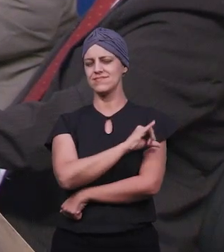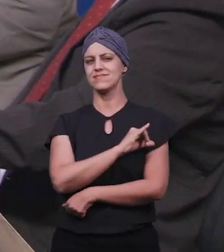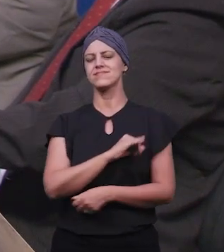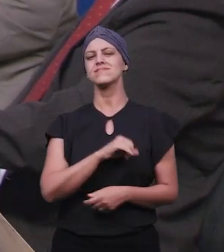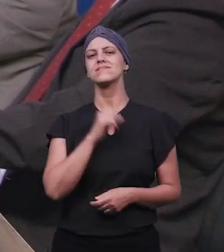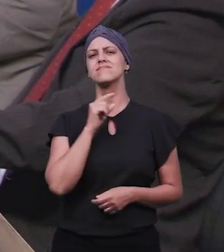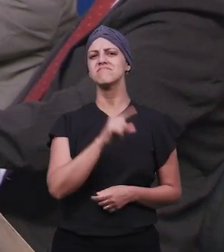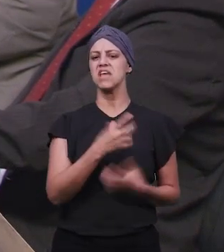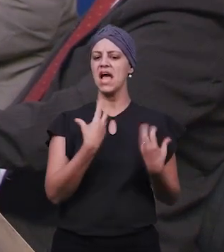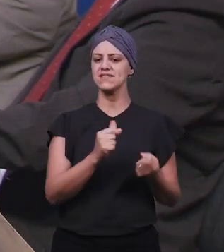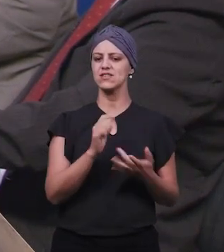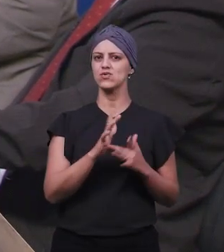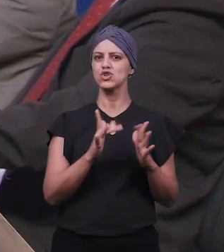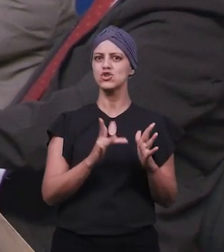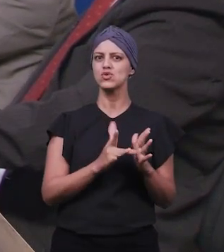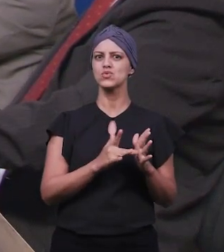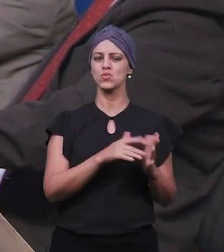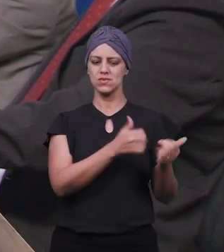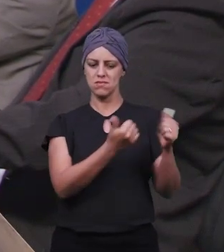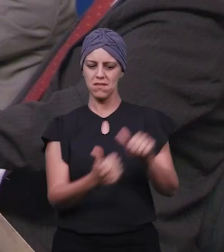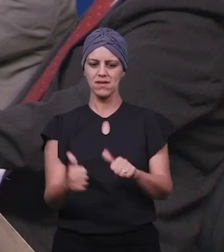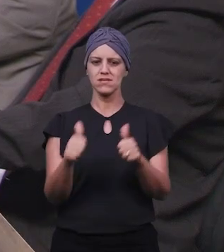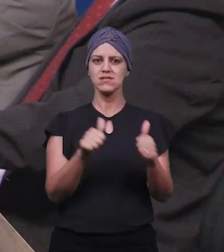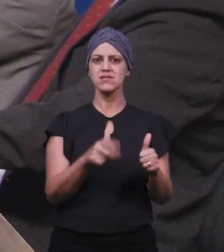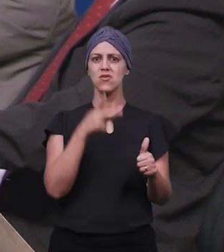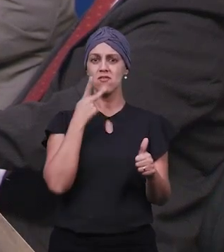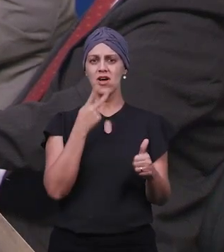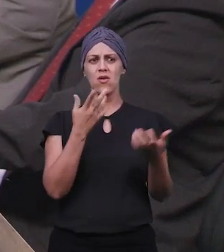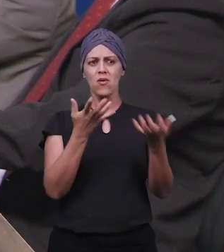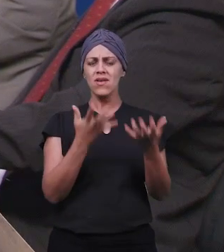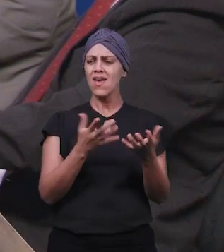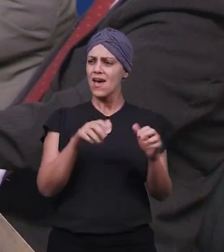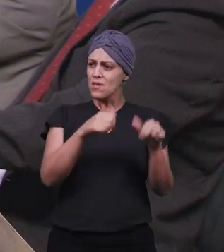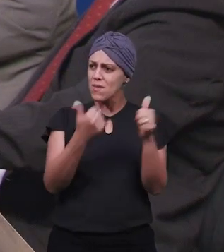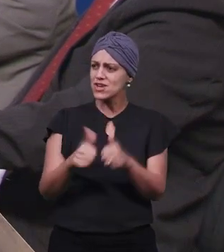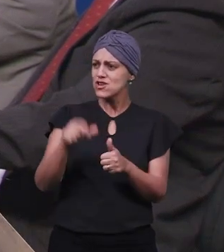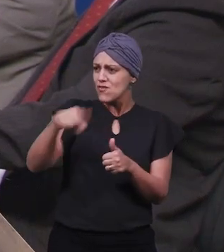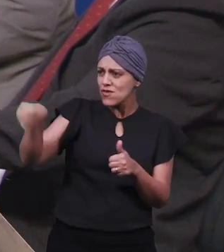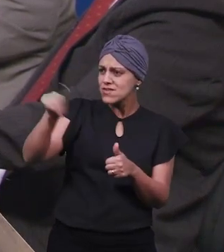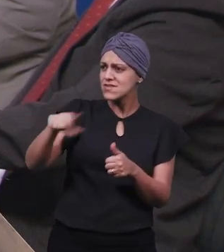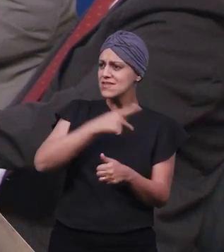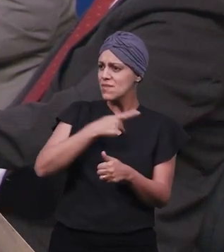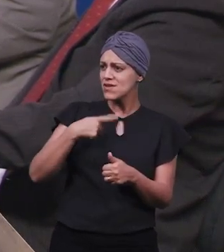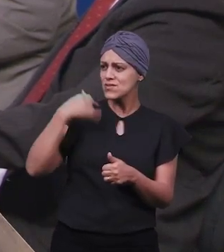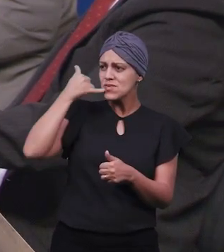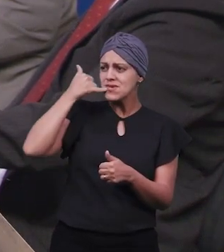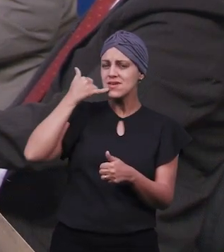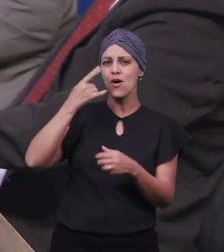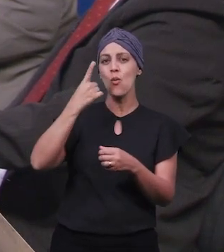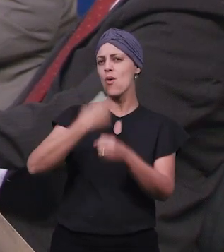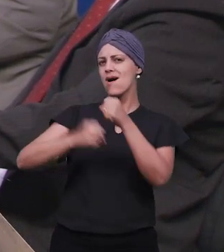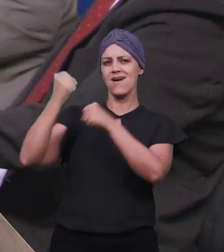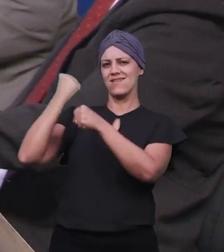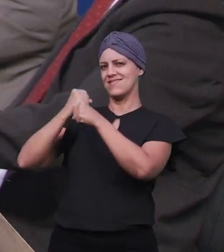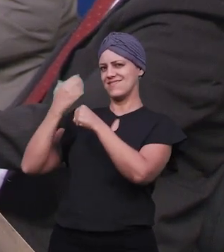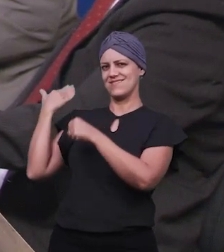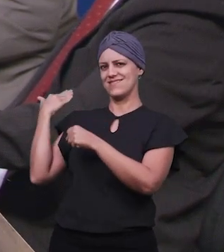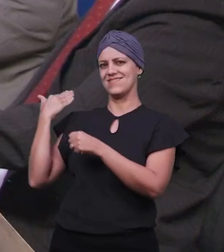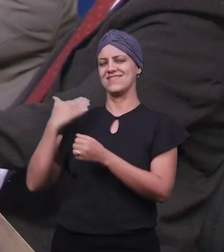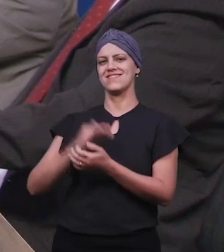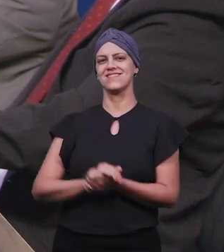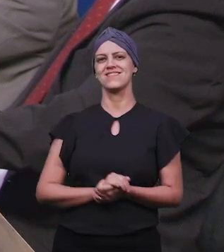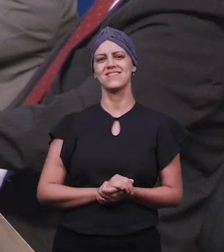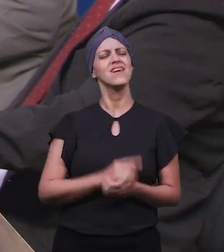Ele se definiu, ele batizou. E ele falou assim, ó, eu gostaria de ser batizado por um dos pastores. Isso aí há um ano atrás. É gratidão,